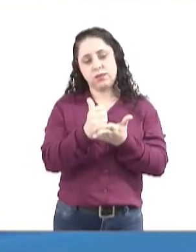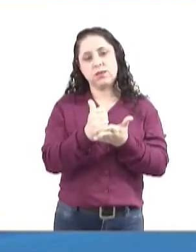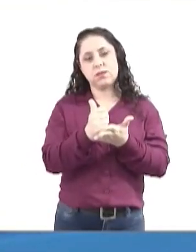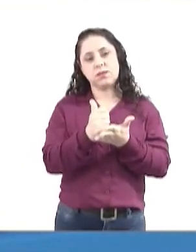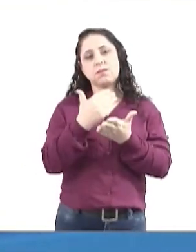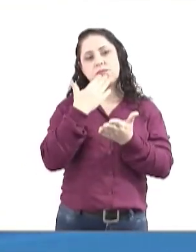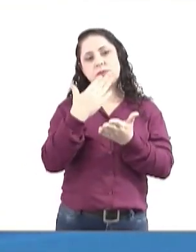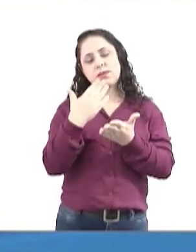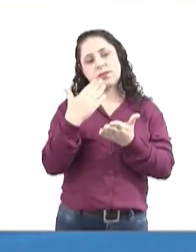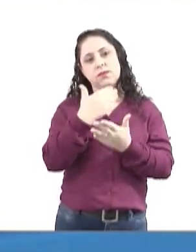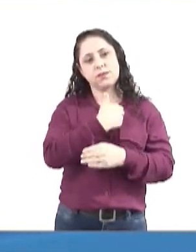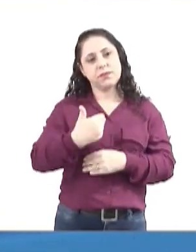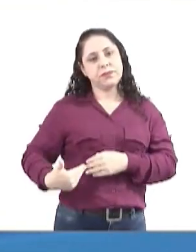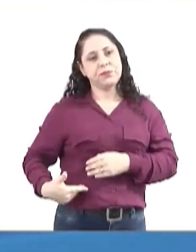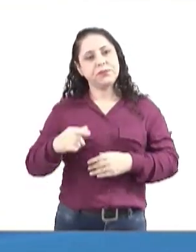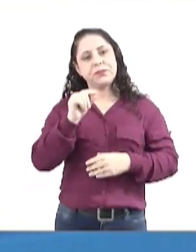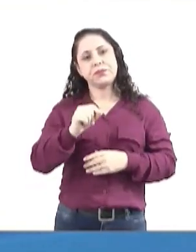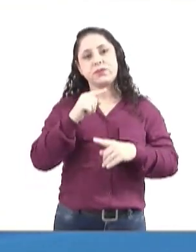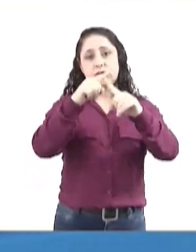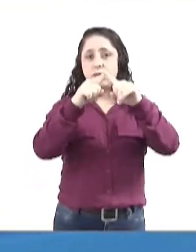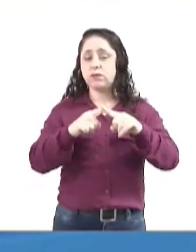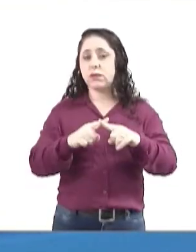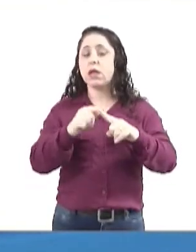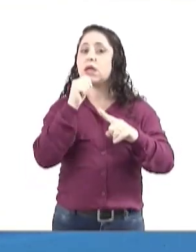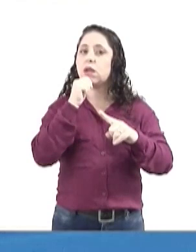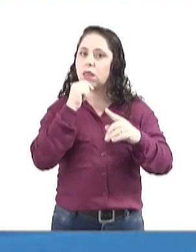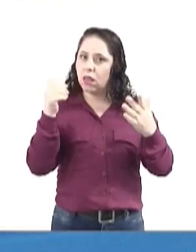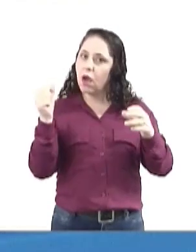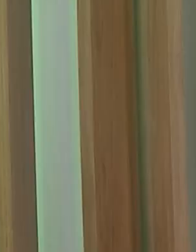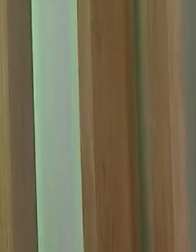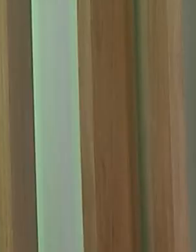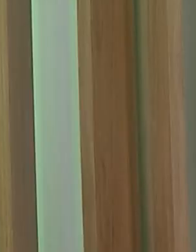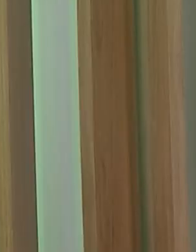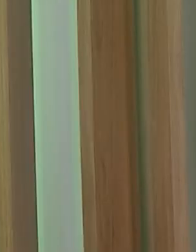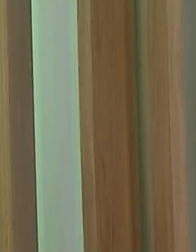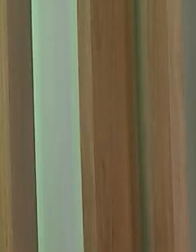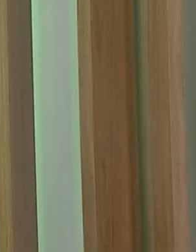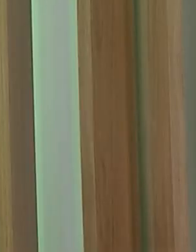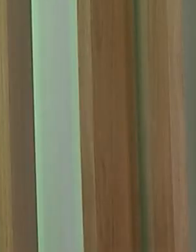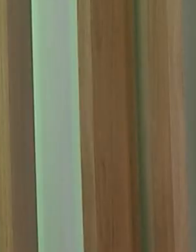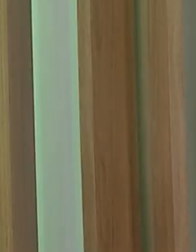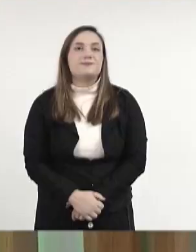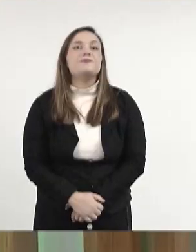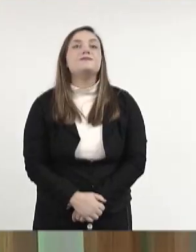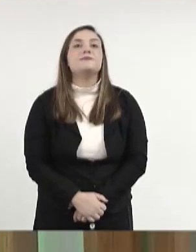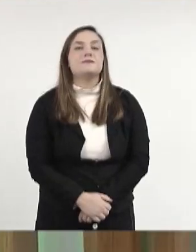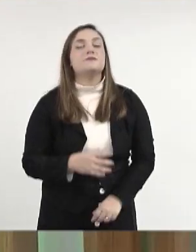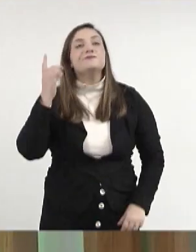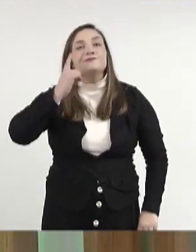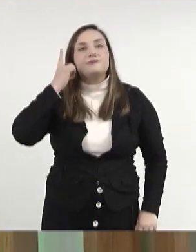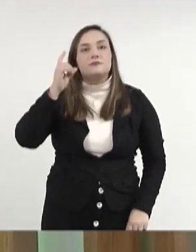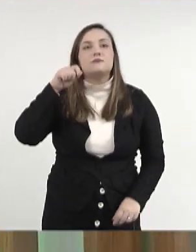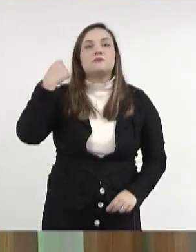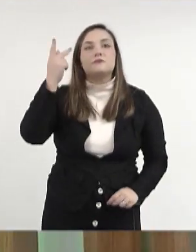a solicitar ao governo que esse concurso seja feito ainda esse ano. E o deputado Pedro Kemp